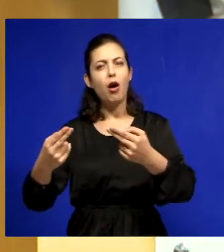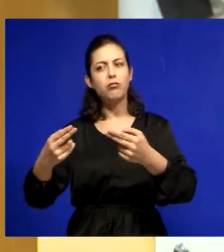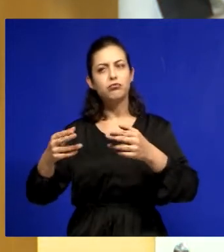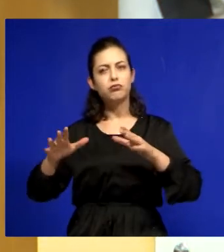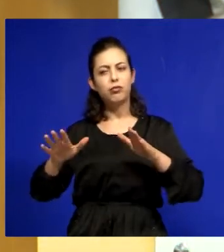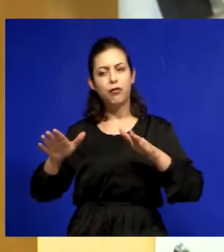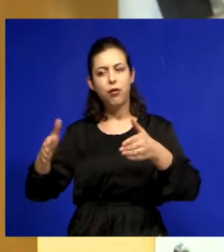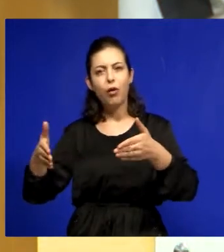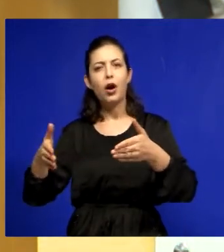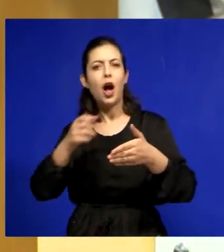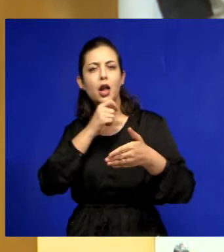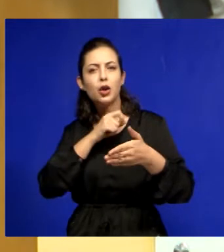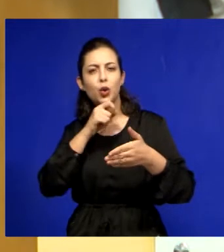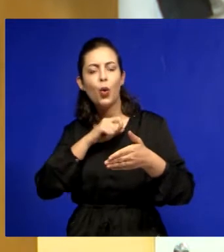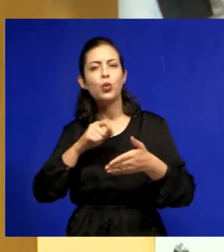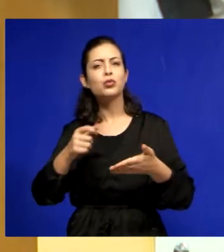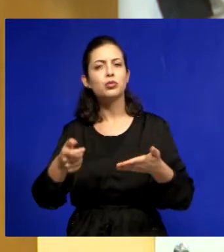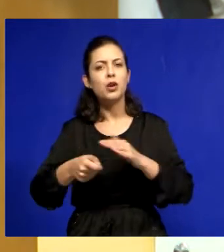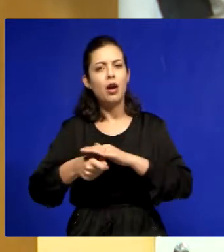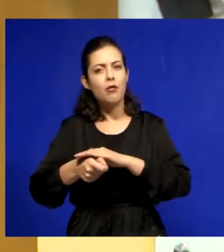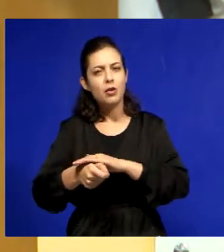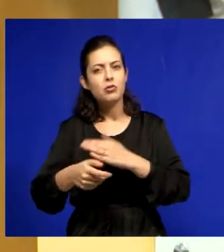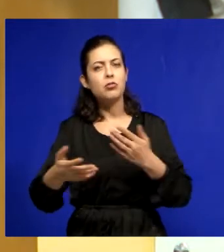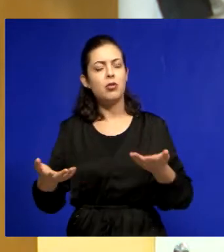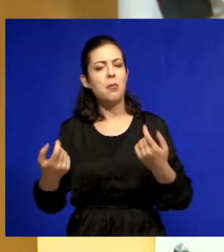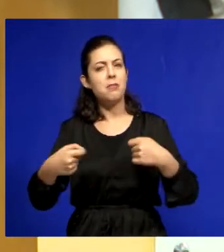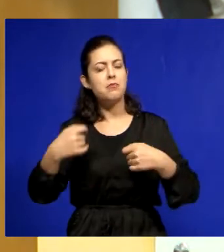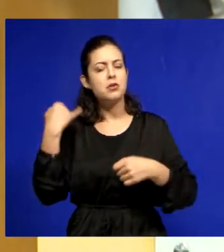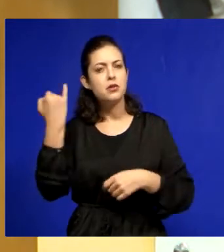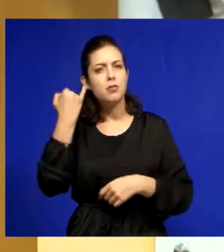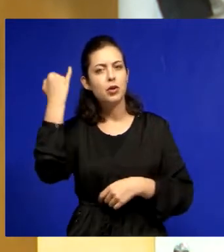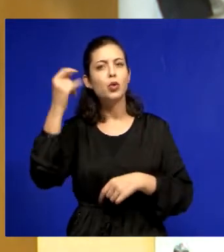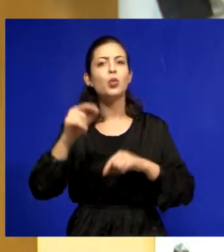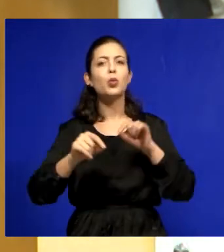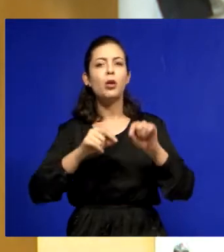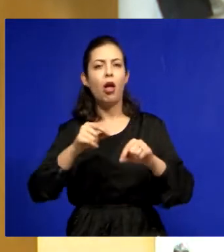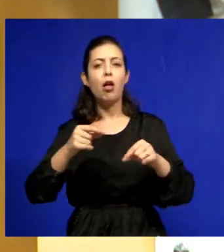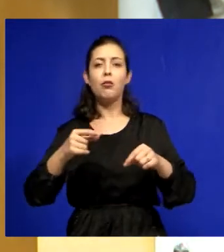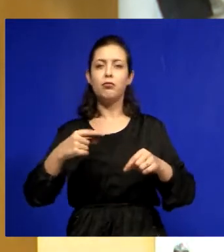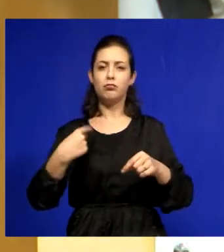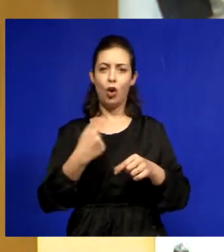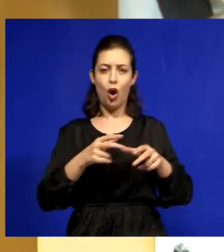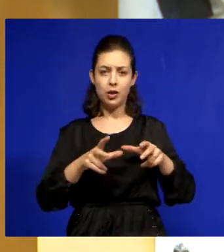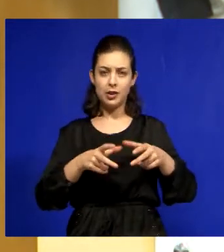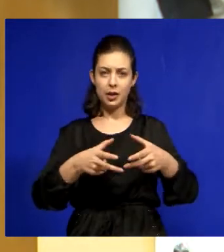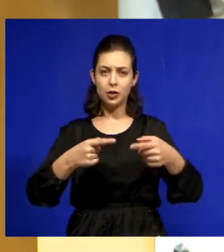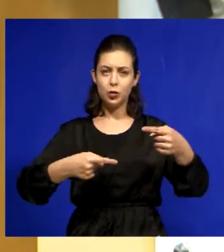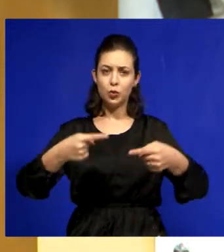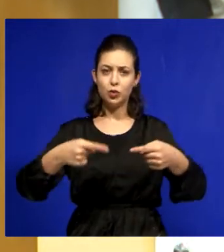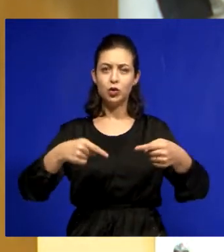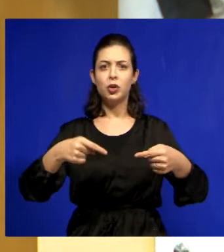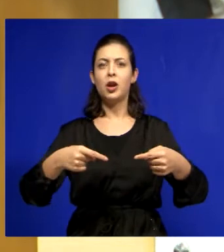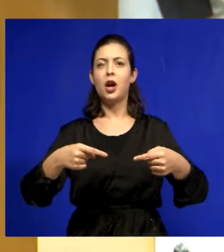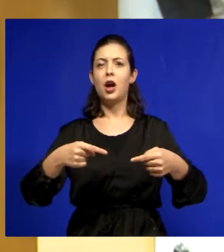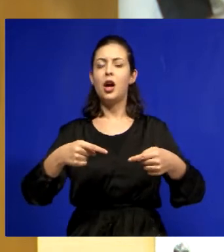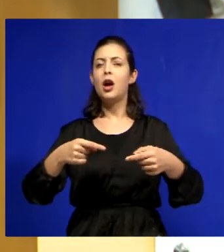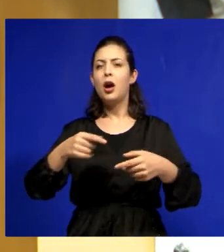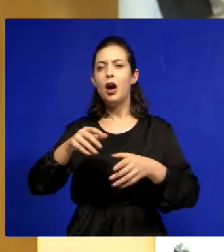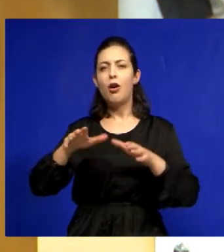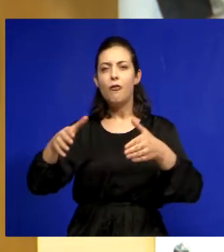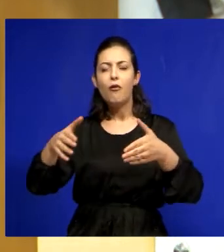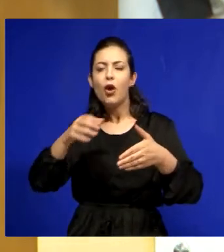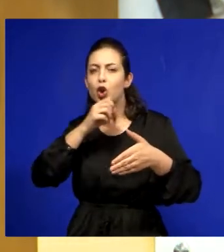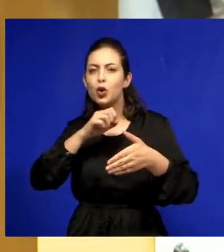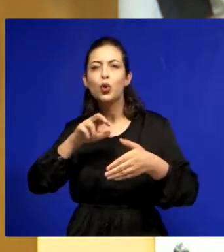para cuidar do idoso eu acho extremamente importante que essa casa discutir esse tema porque a política do idoso é um